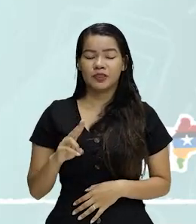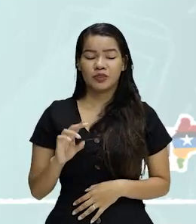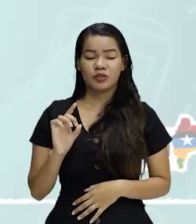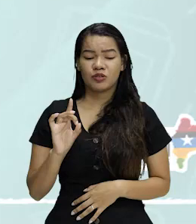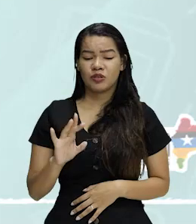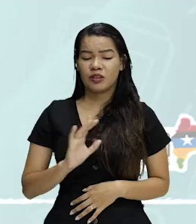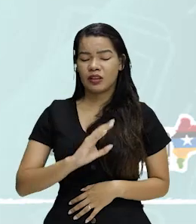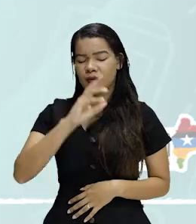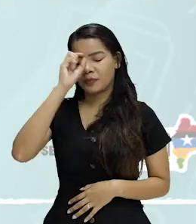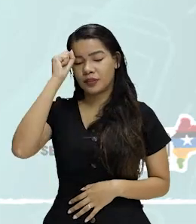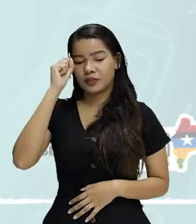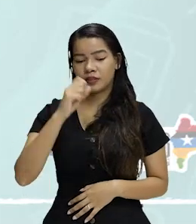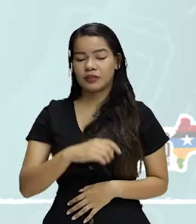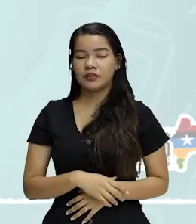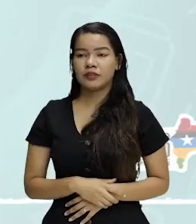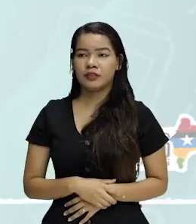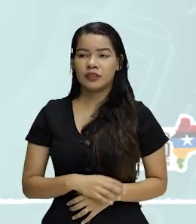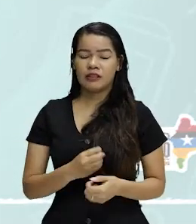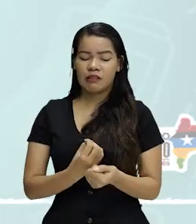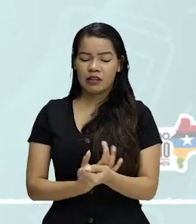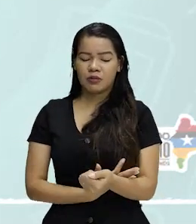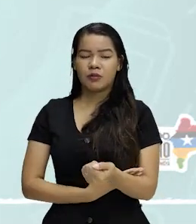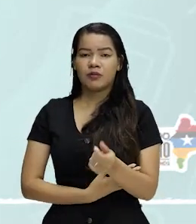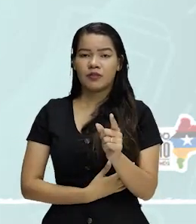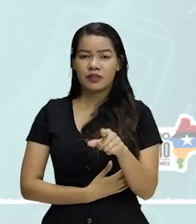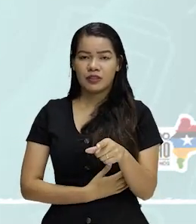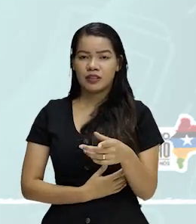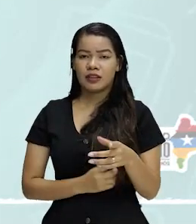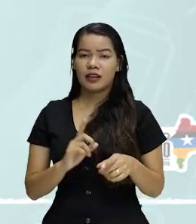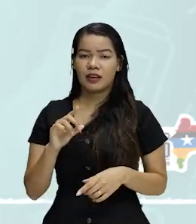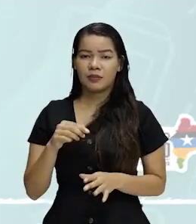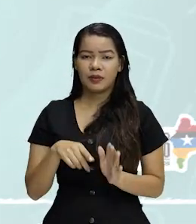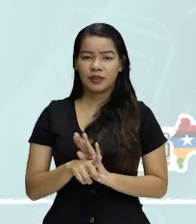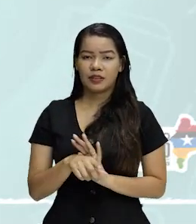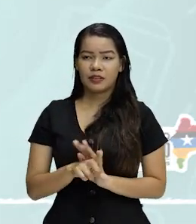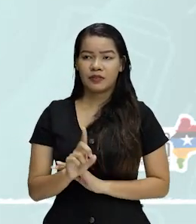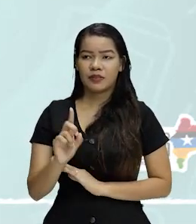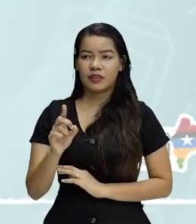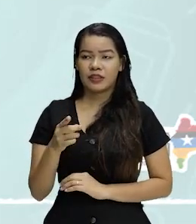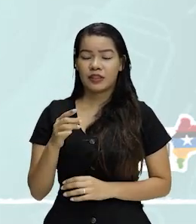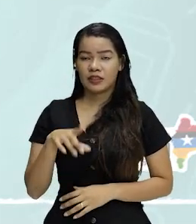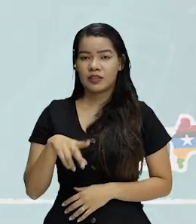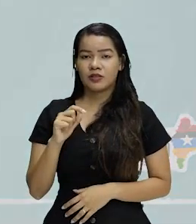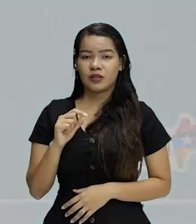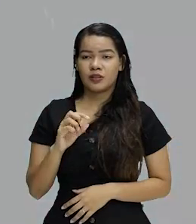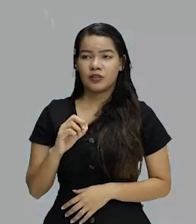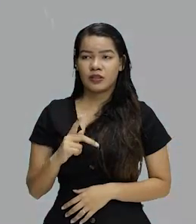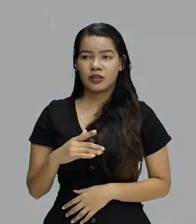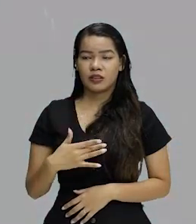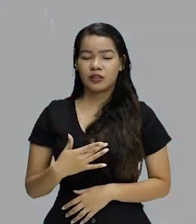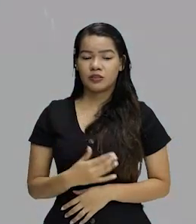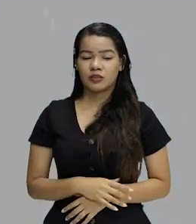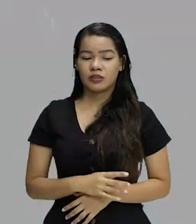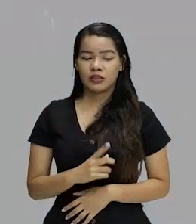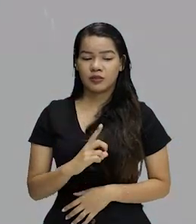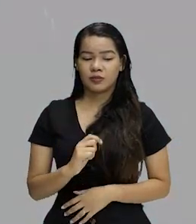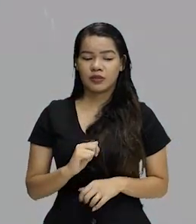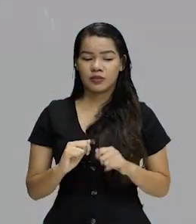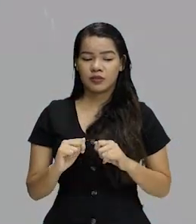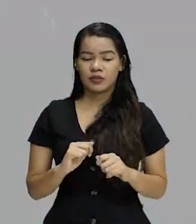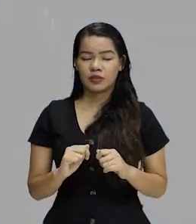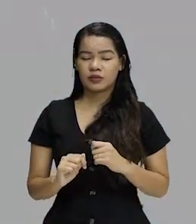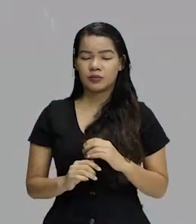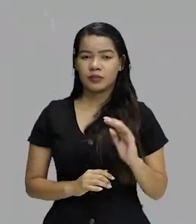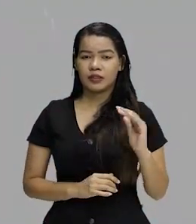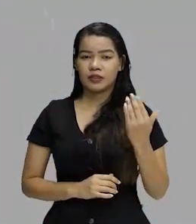momentâneas, que são espontâneas, né? No momento que você é questionado sobre algo, você decide. Então, aqui eu trouxe uma situação, por exemplo,